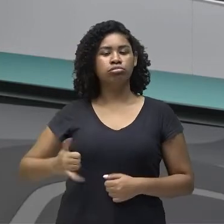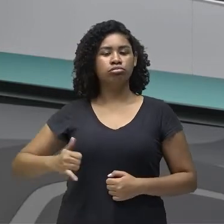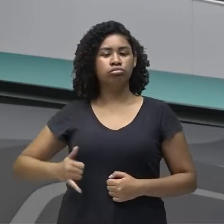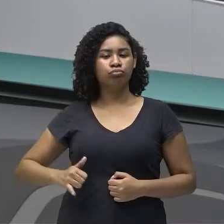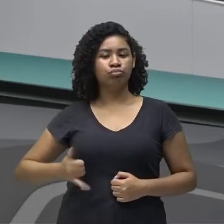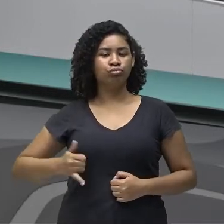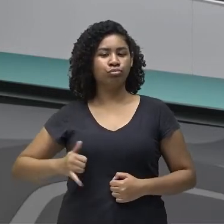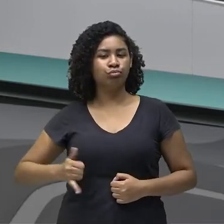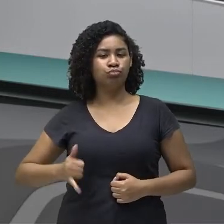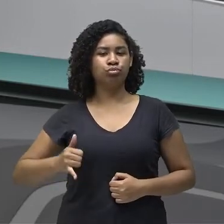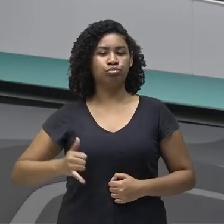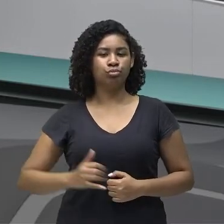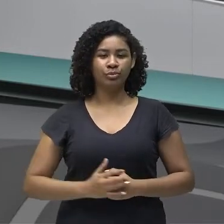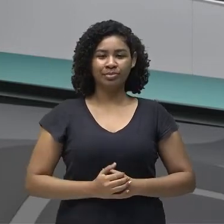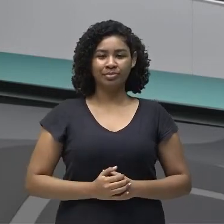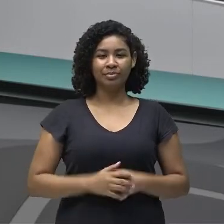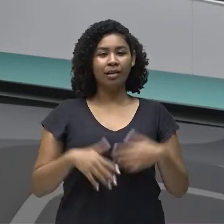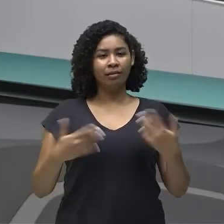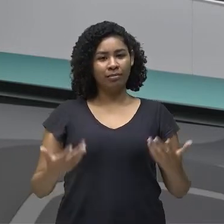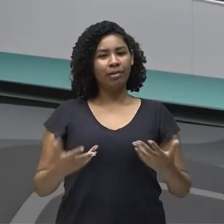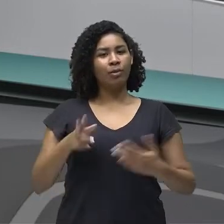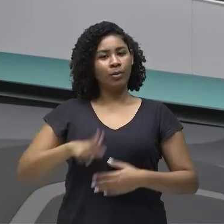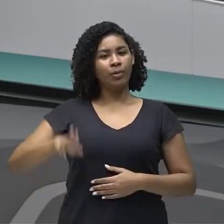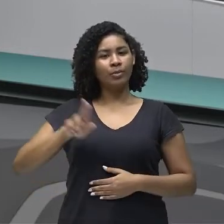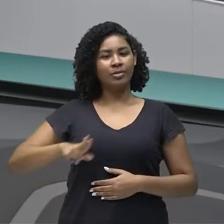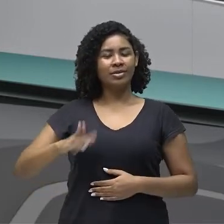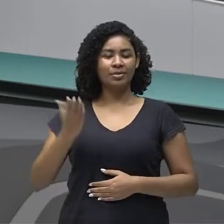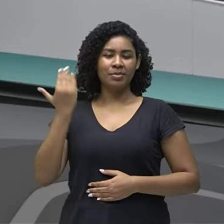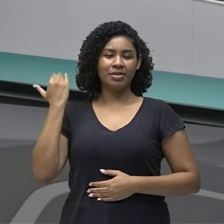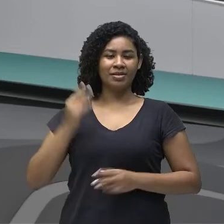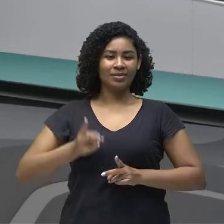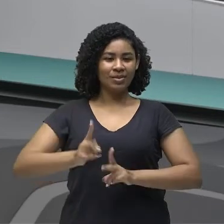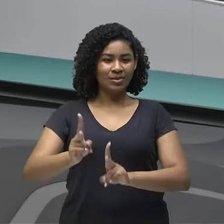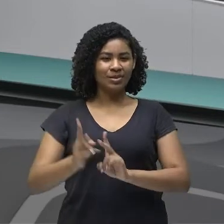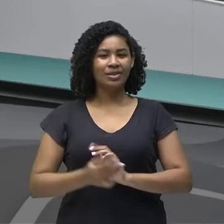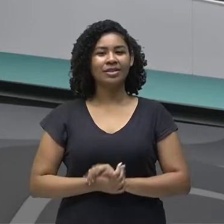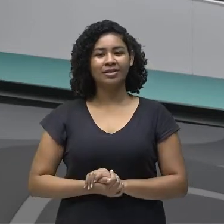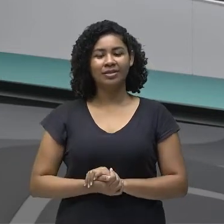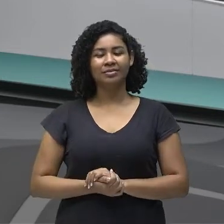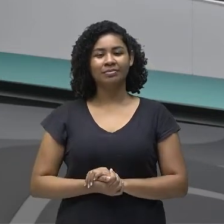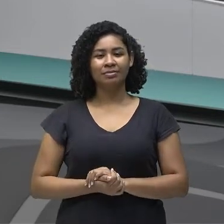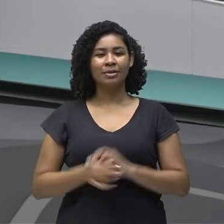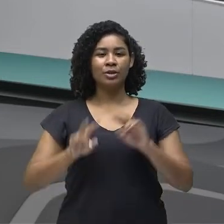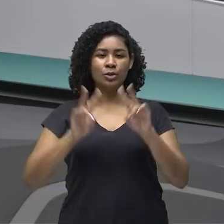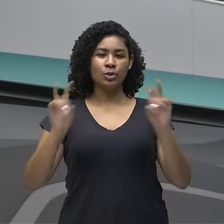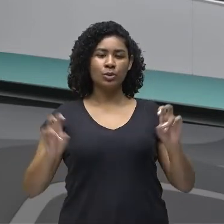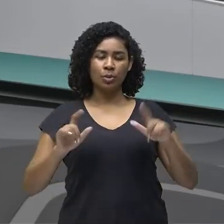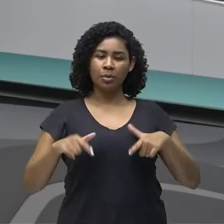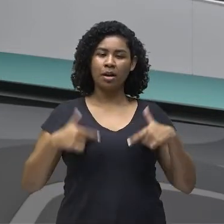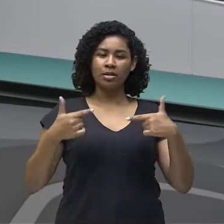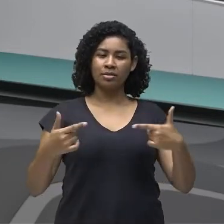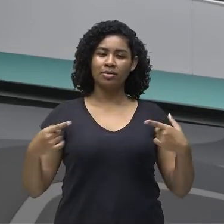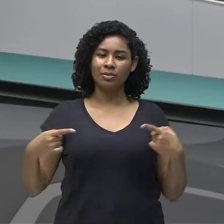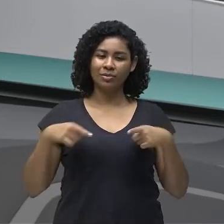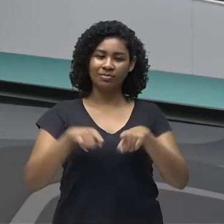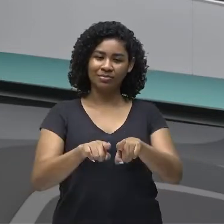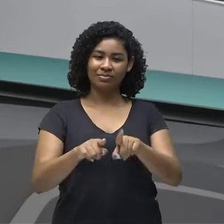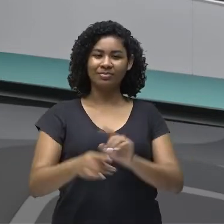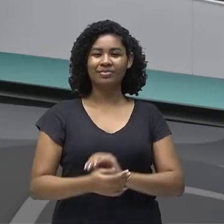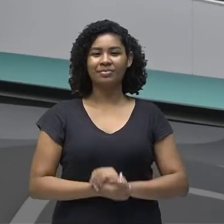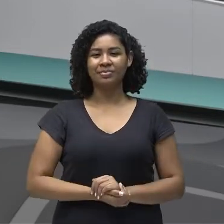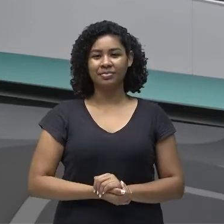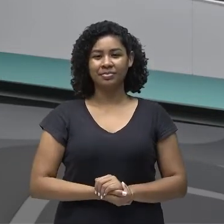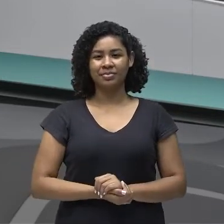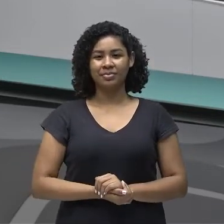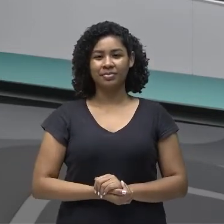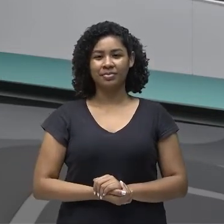Tudo bem? Então, eu utilizei aqui o nosso past continuous, relacionados a ações simultâneas. Tudo bem,